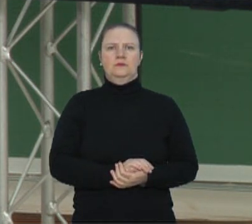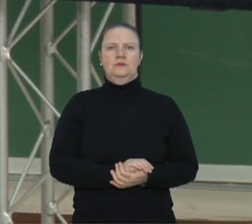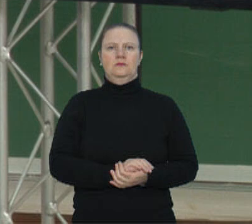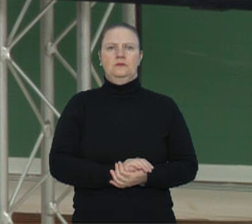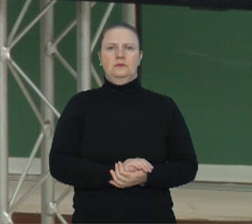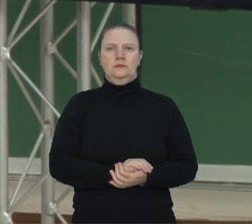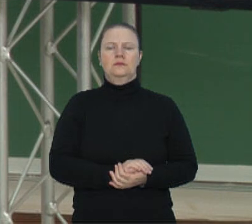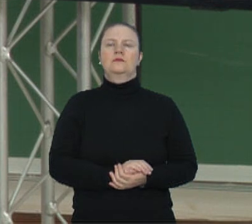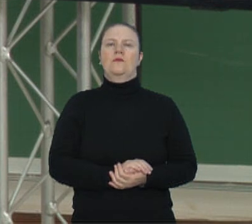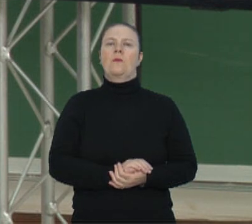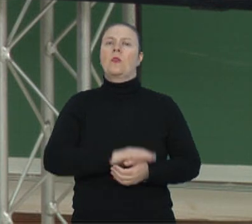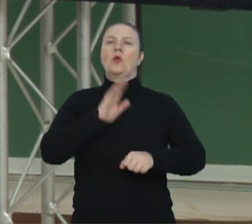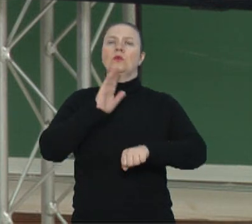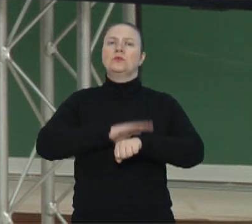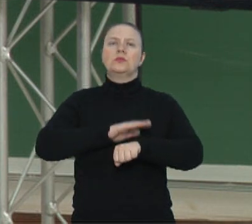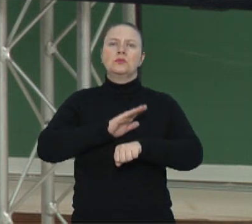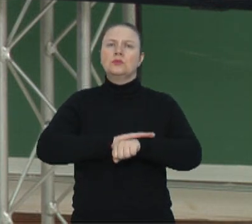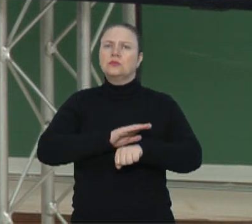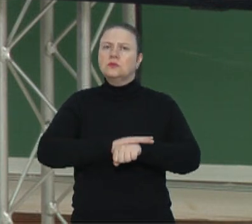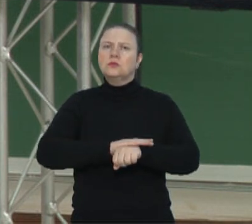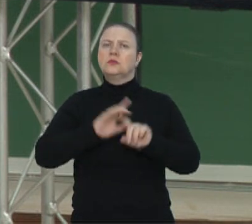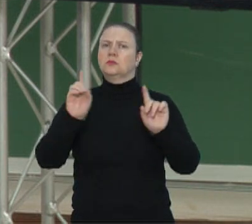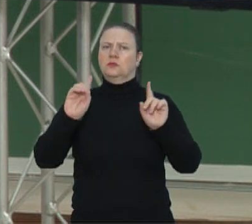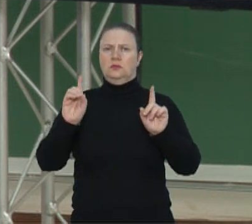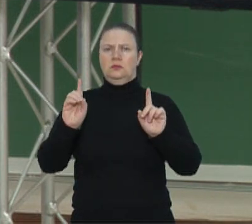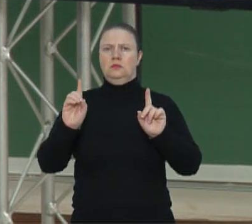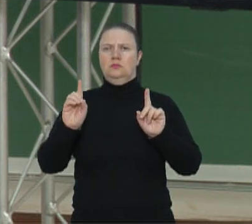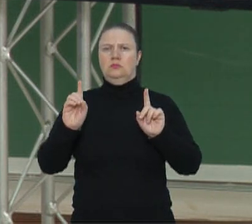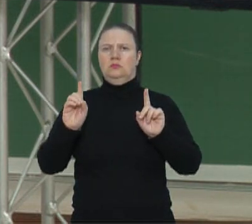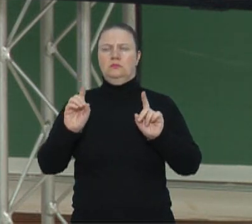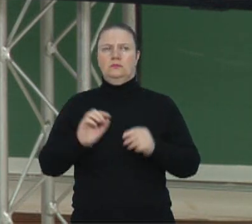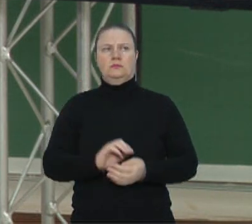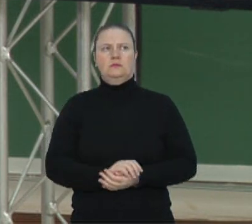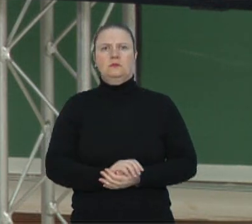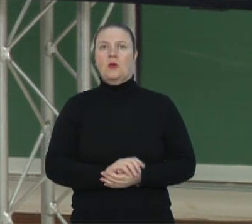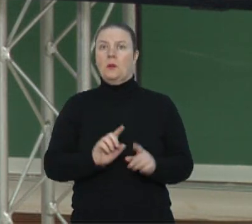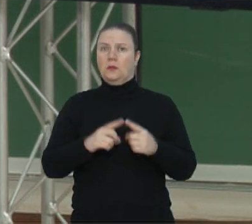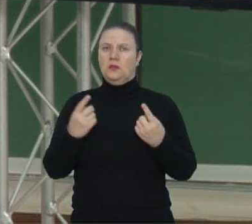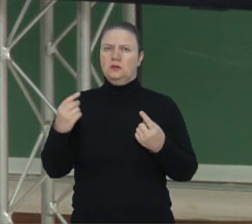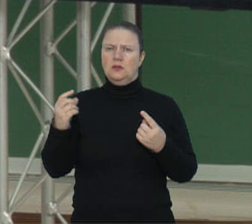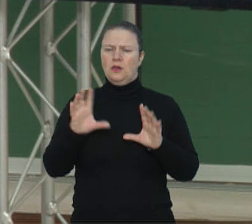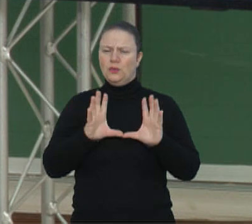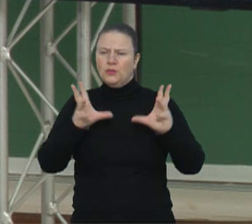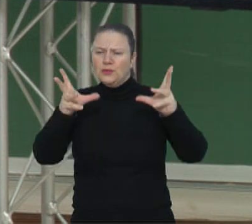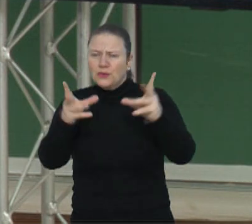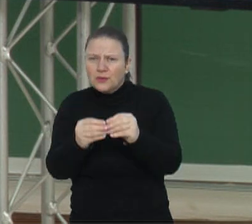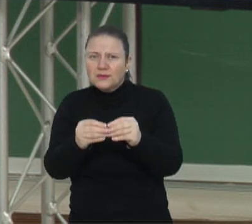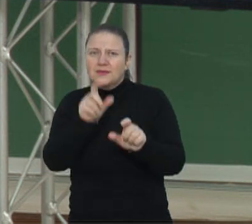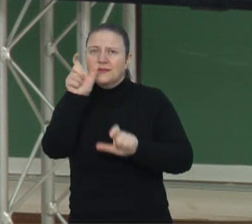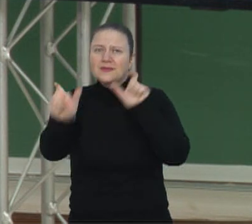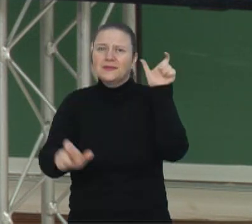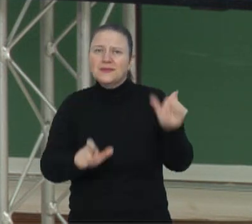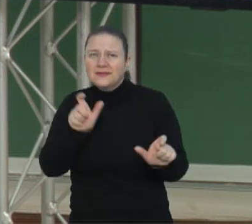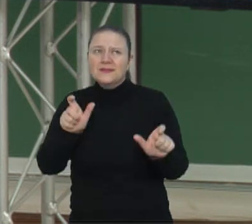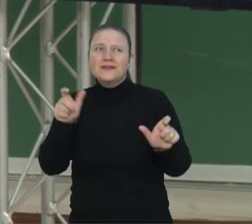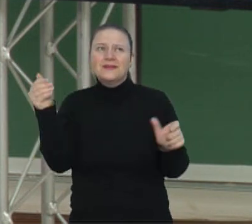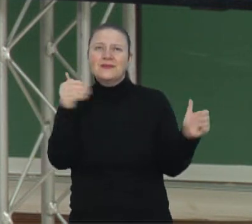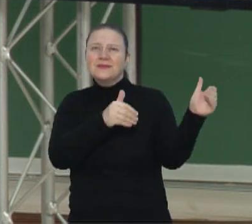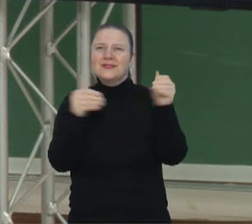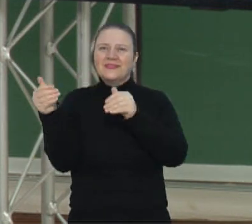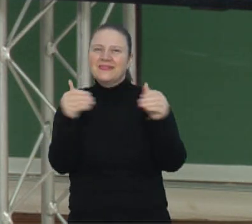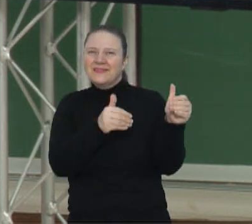é o uso do tempo para se construir uma música, mas sim a participação das pessoas. Então temos aqui um